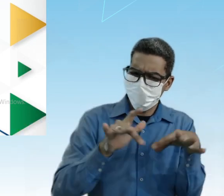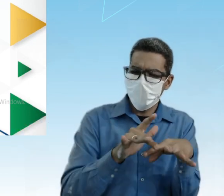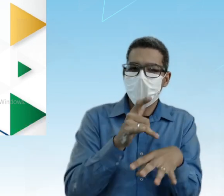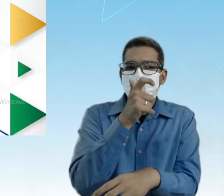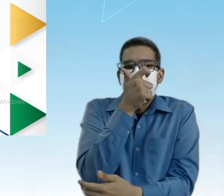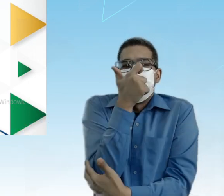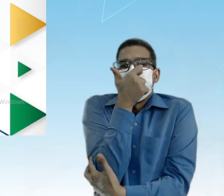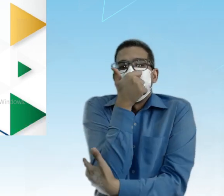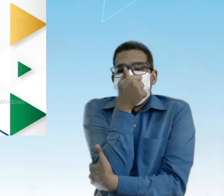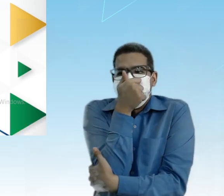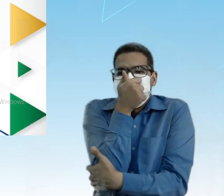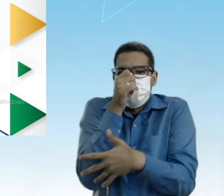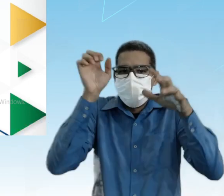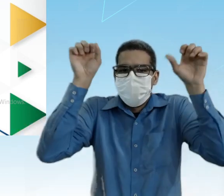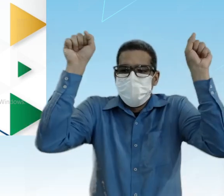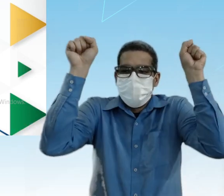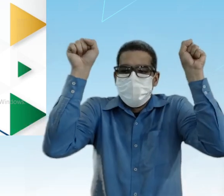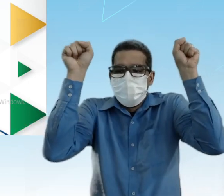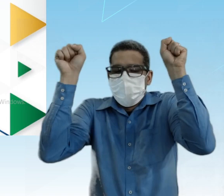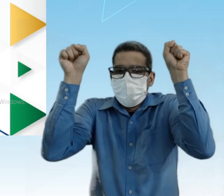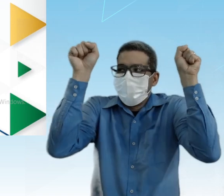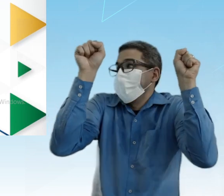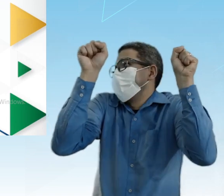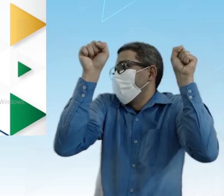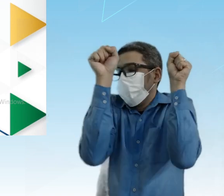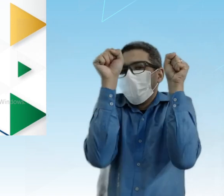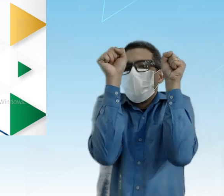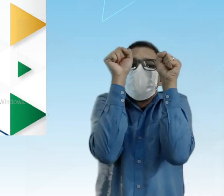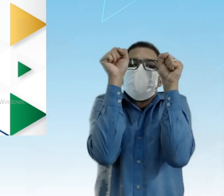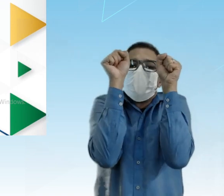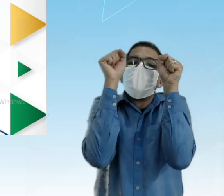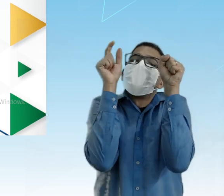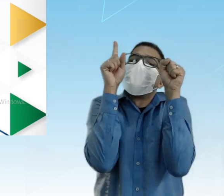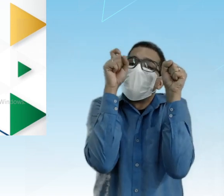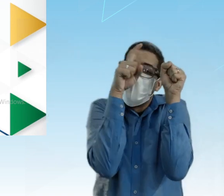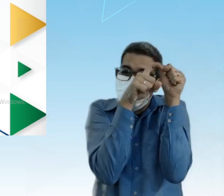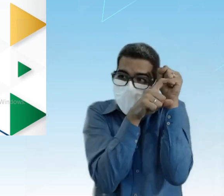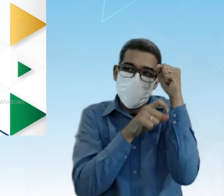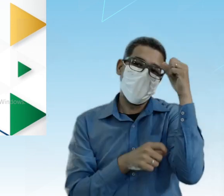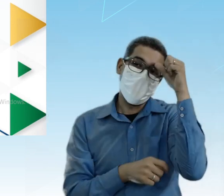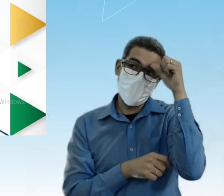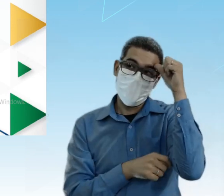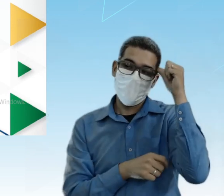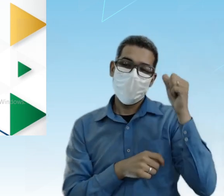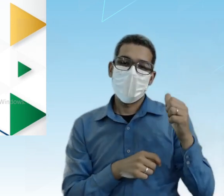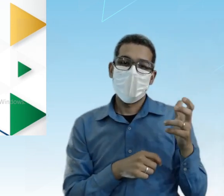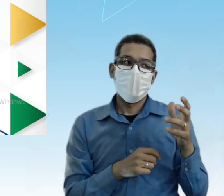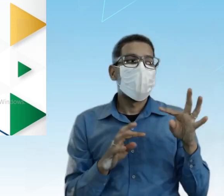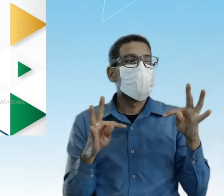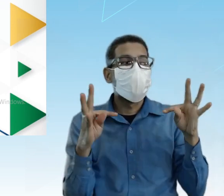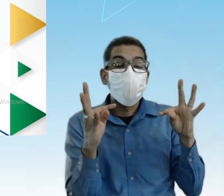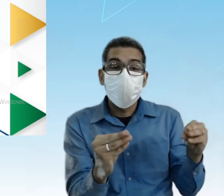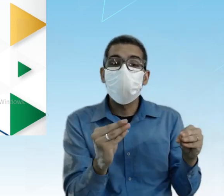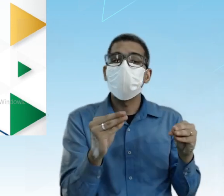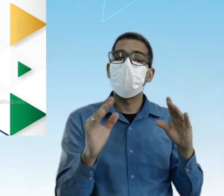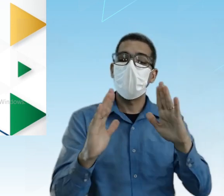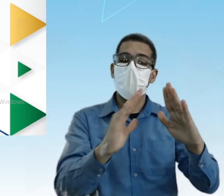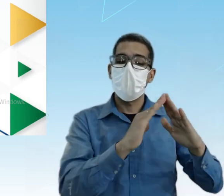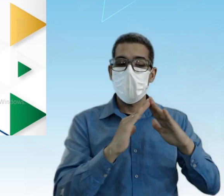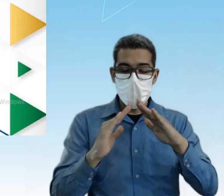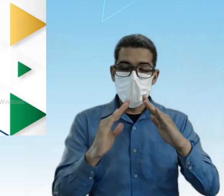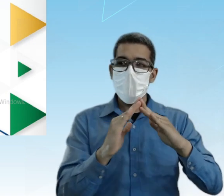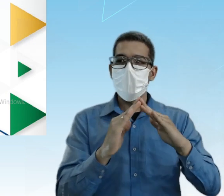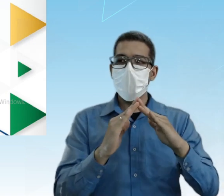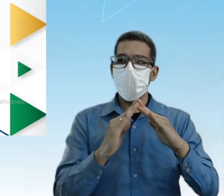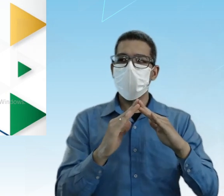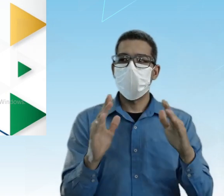pessoas. Então, os ônibus, os trens, os metrô são abarrotados, né? Então, todas as moradias